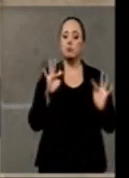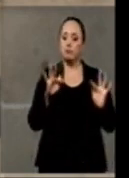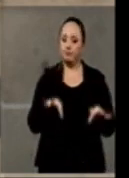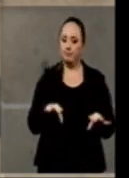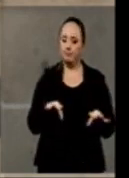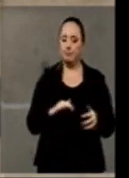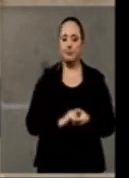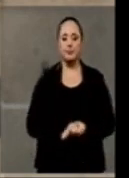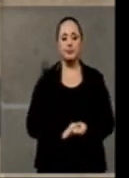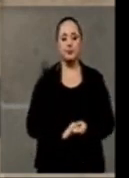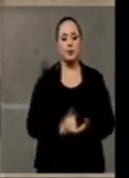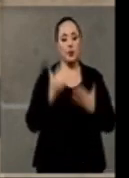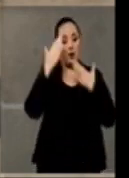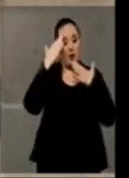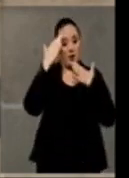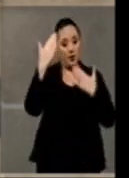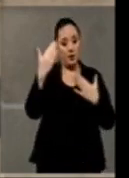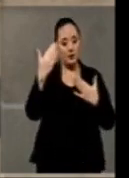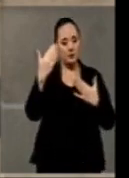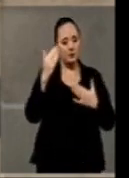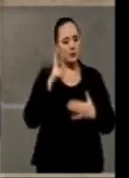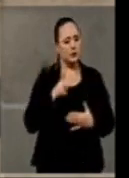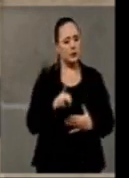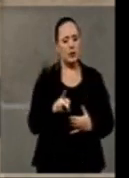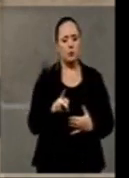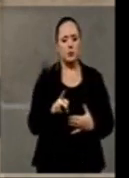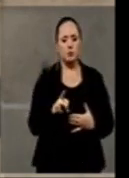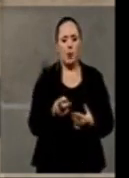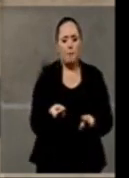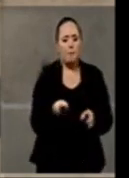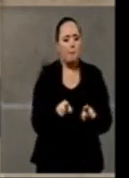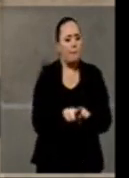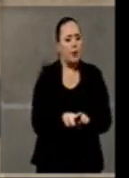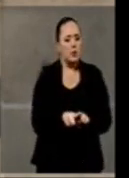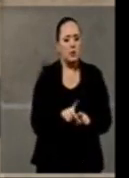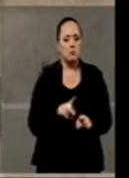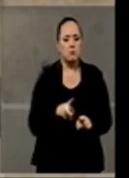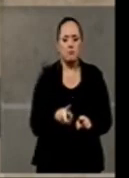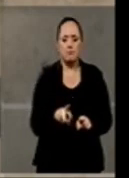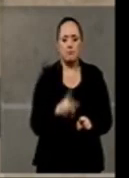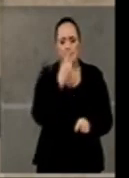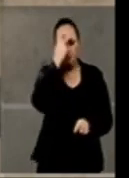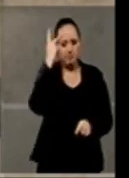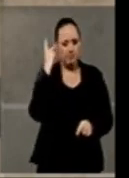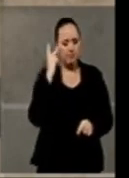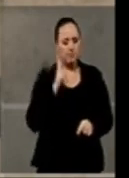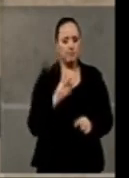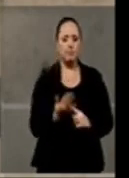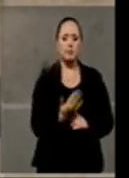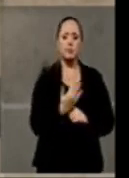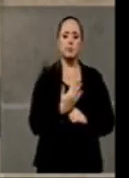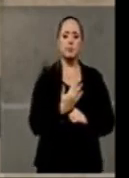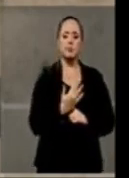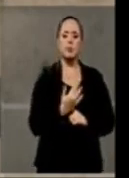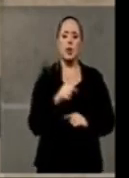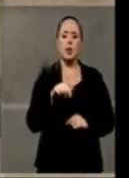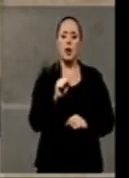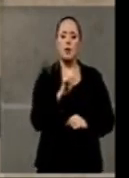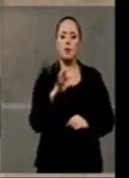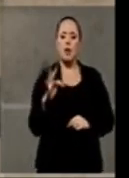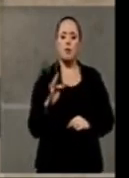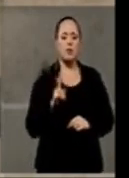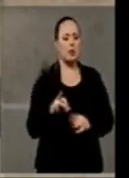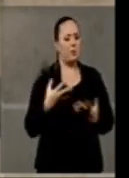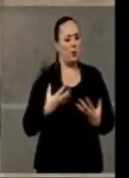agradecendo a forma física da alga com que sempre foi recebido nesta corte por